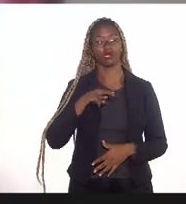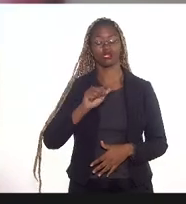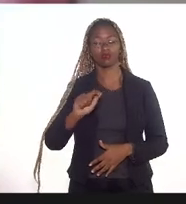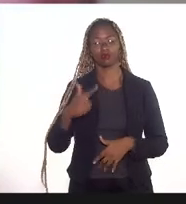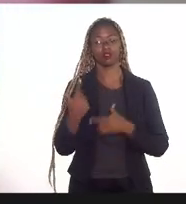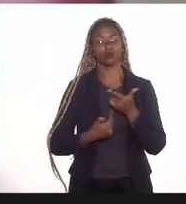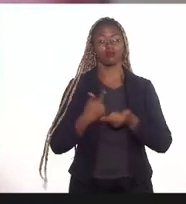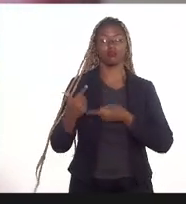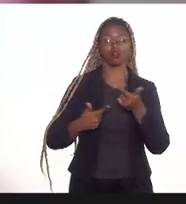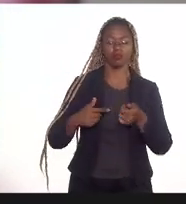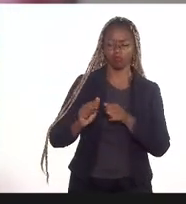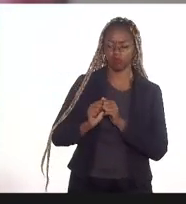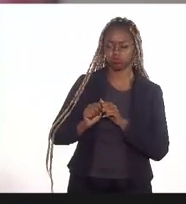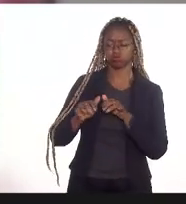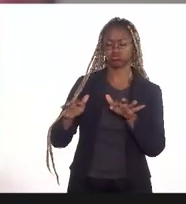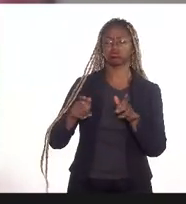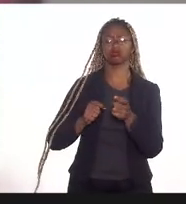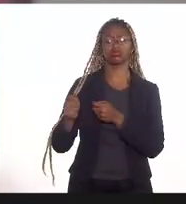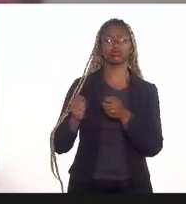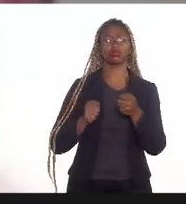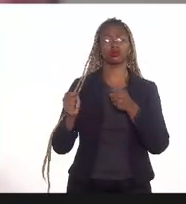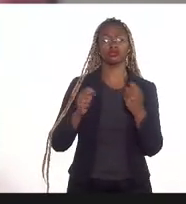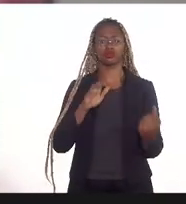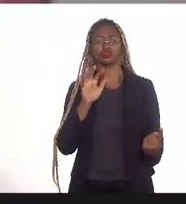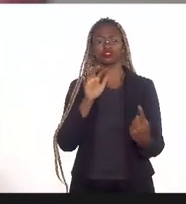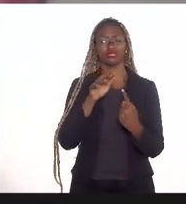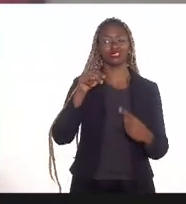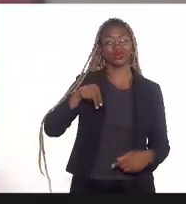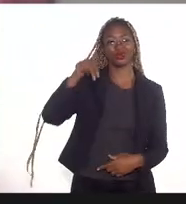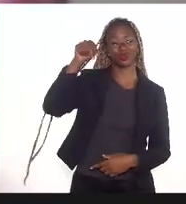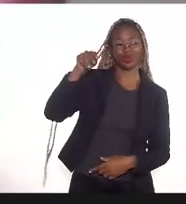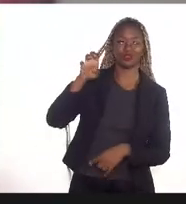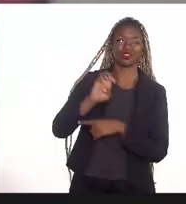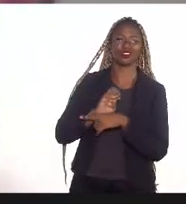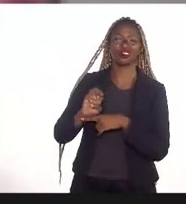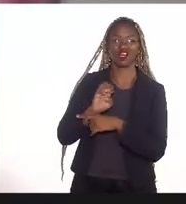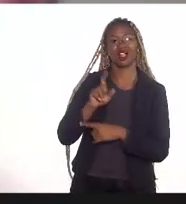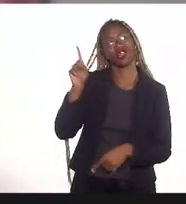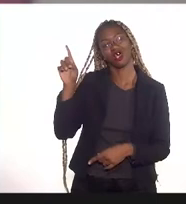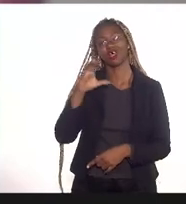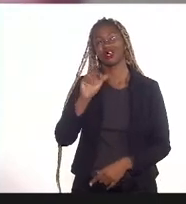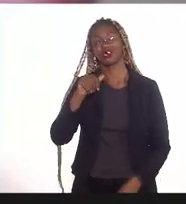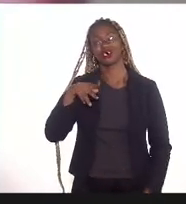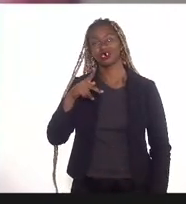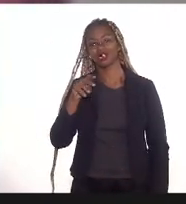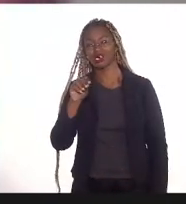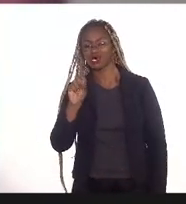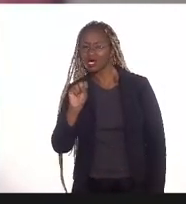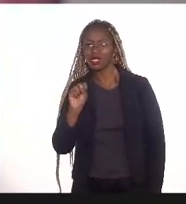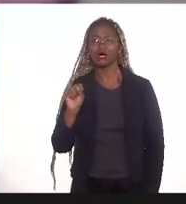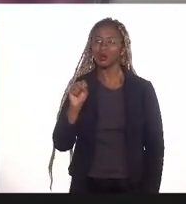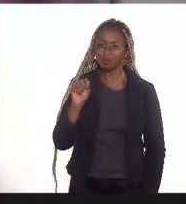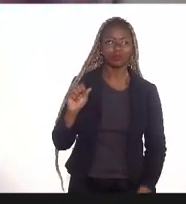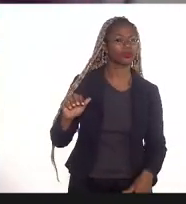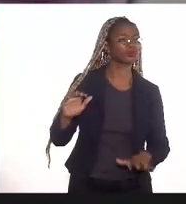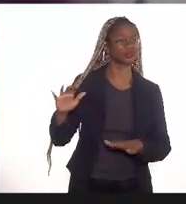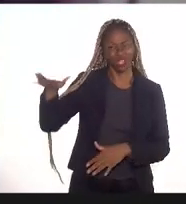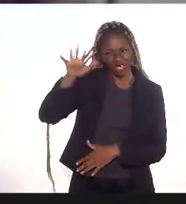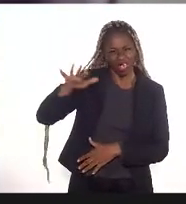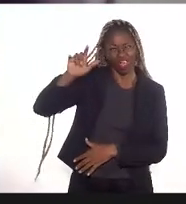com grande repercussão na economia do norte do estado, em especial de Campos, São João da Barra, e para além disso